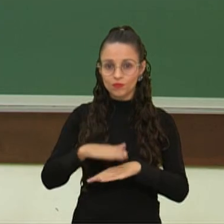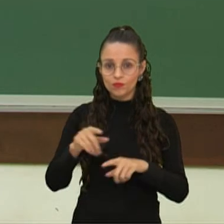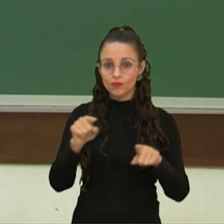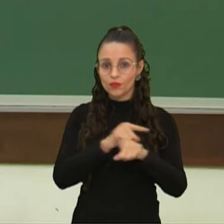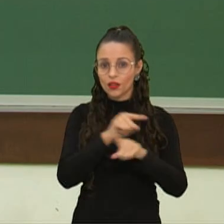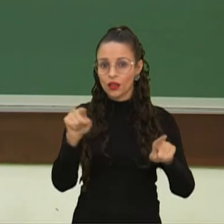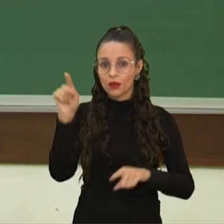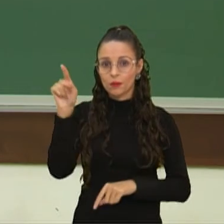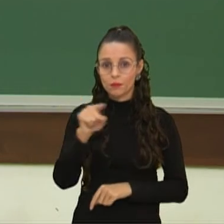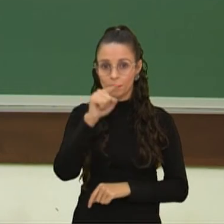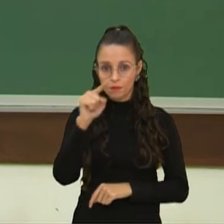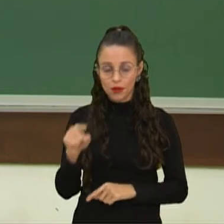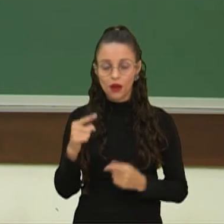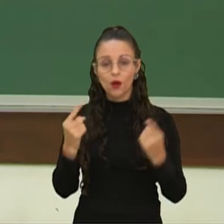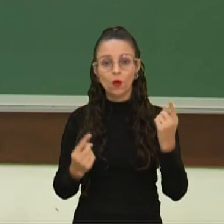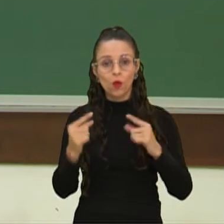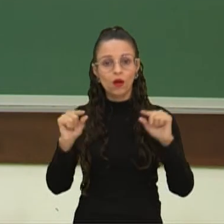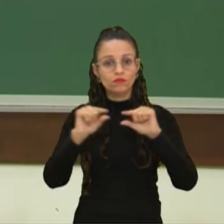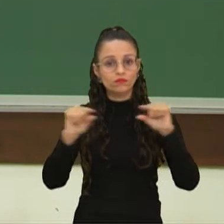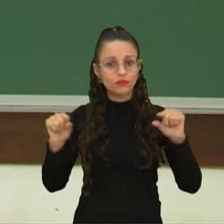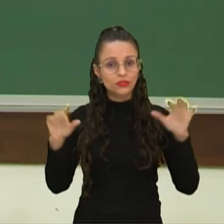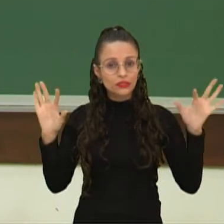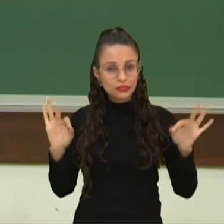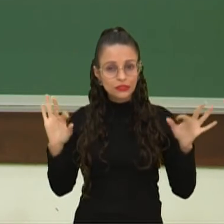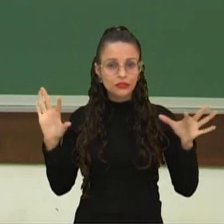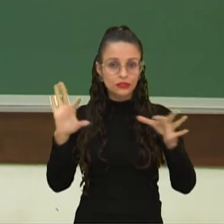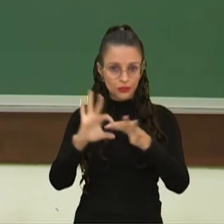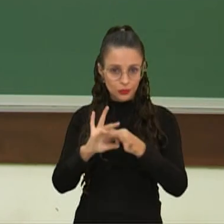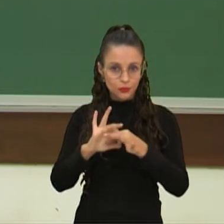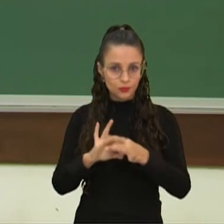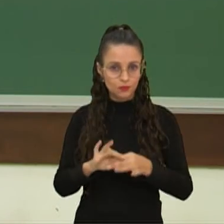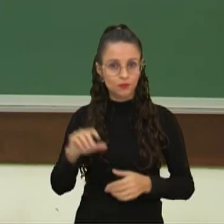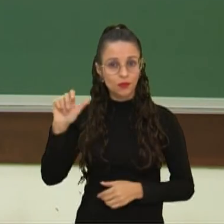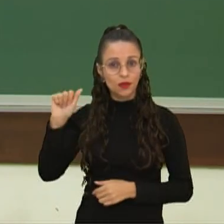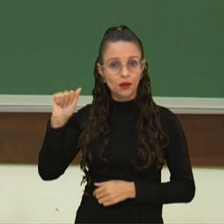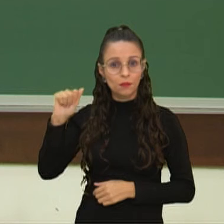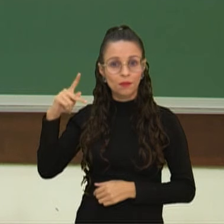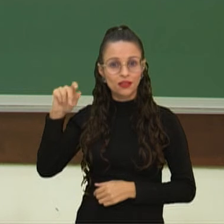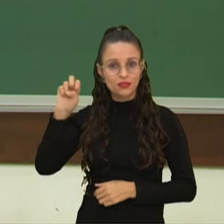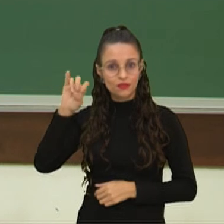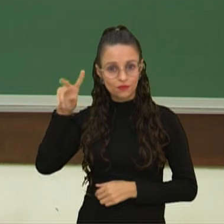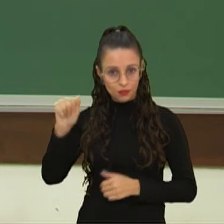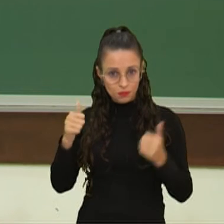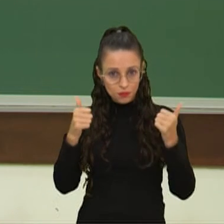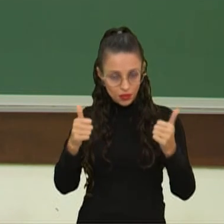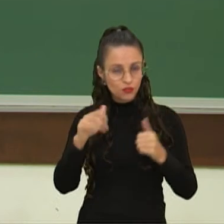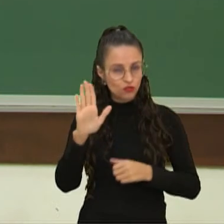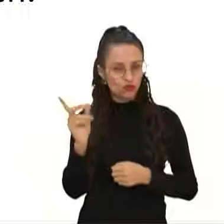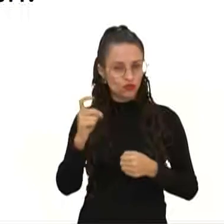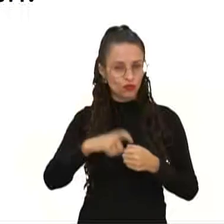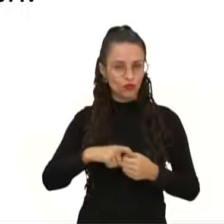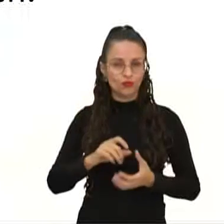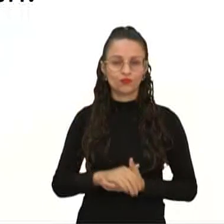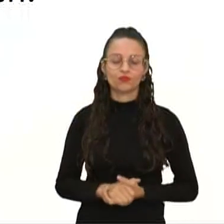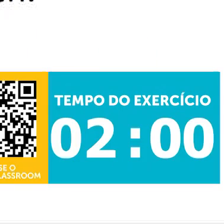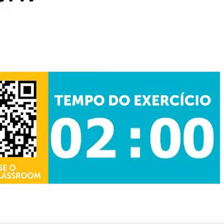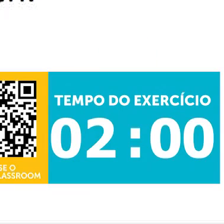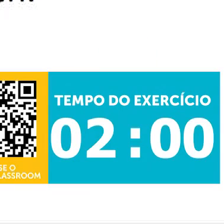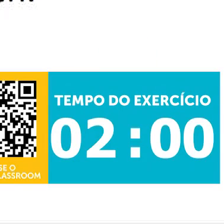marcar a alternativa correta da voz passiva ali. Beleza? Bora lá. Daí a gente já fala.